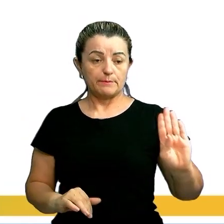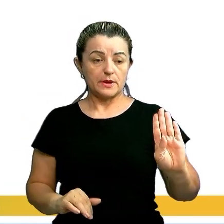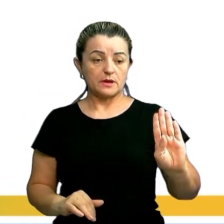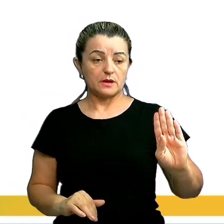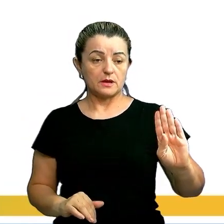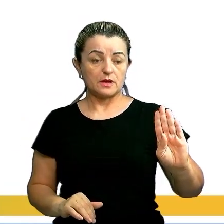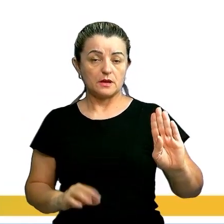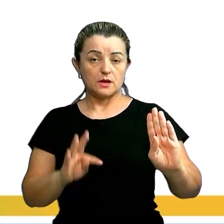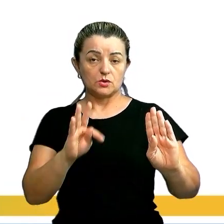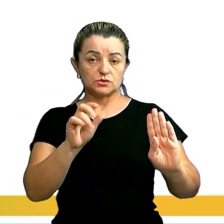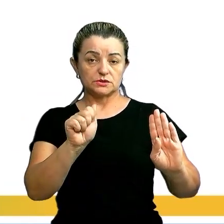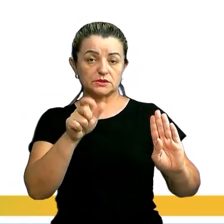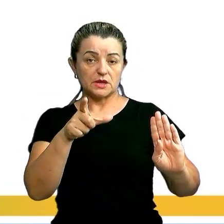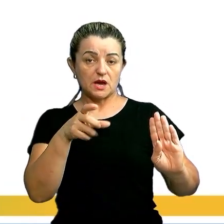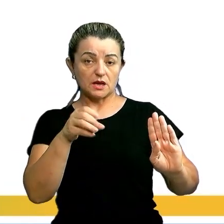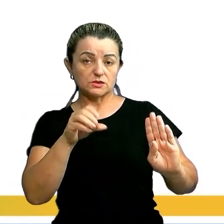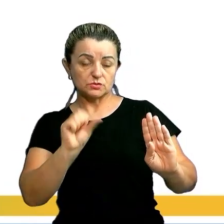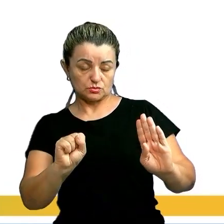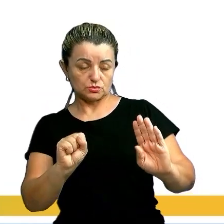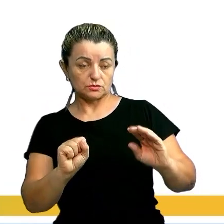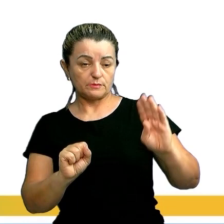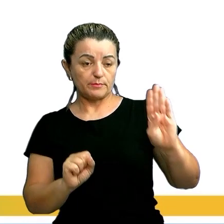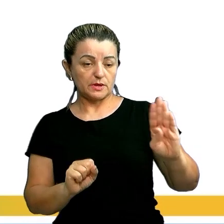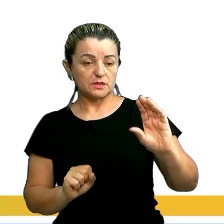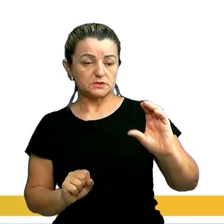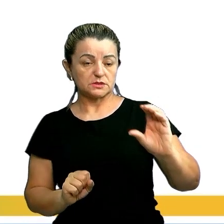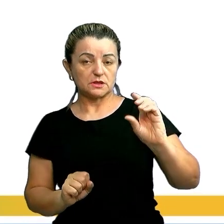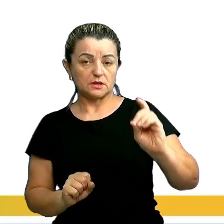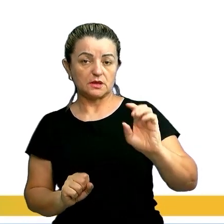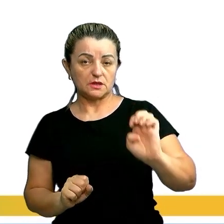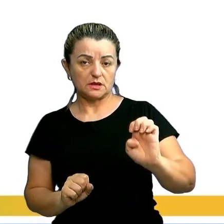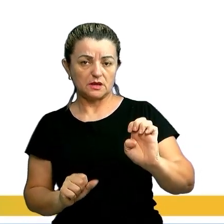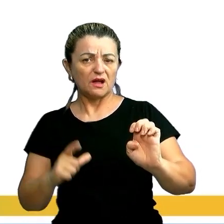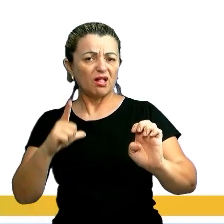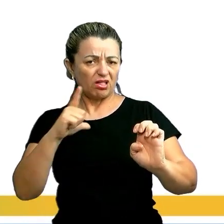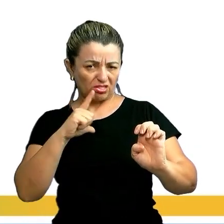C, D e E possuem um ancestral